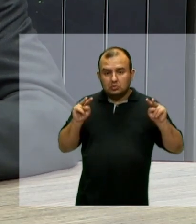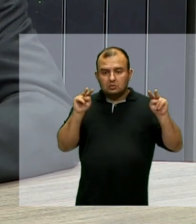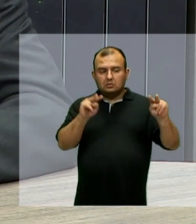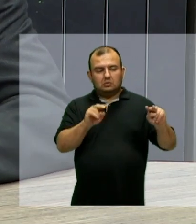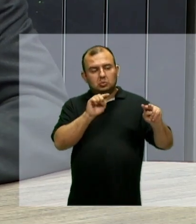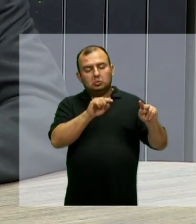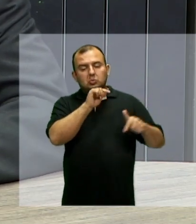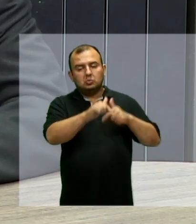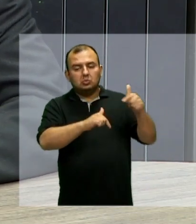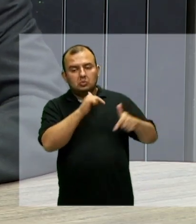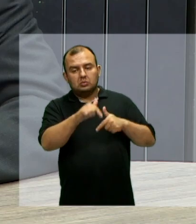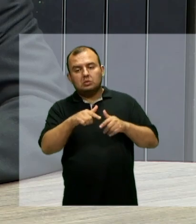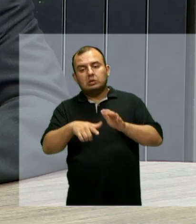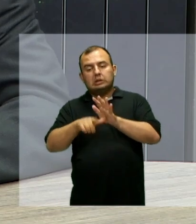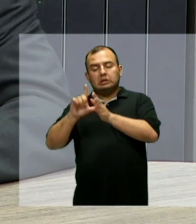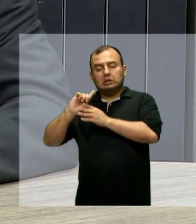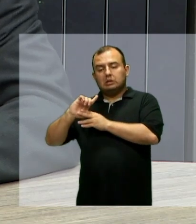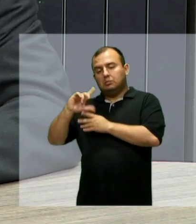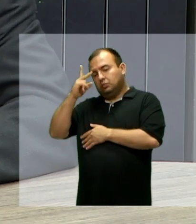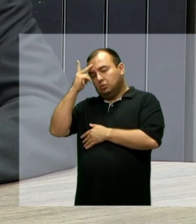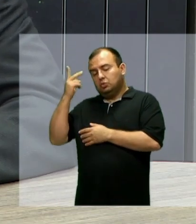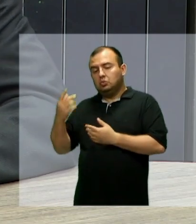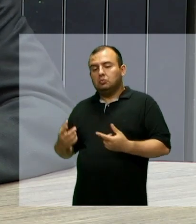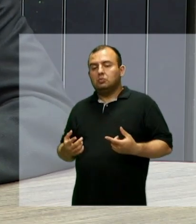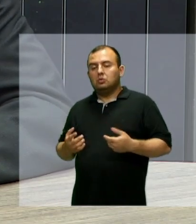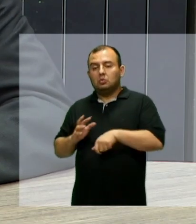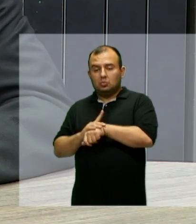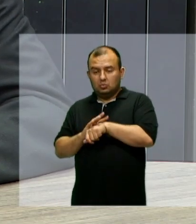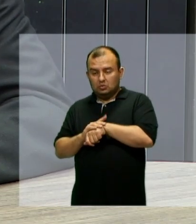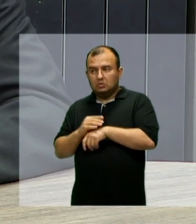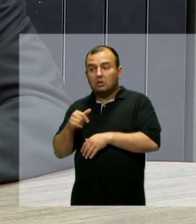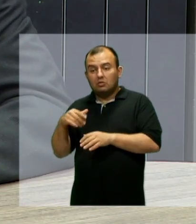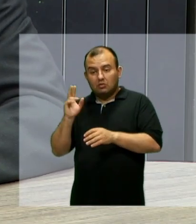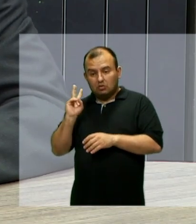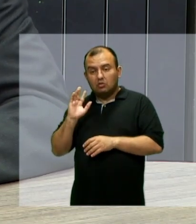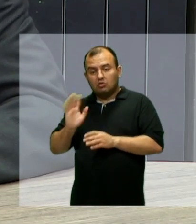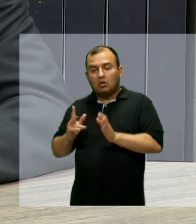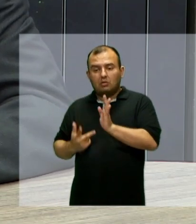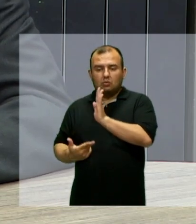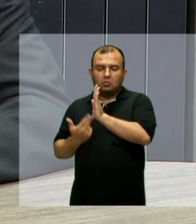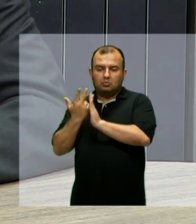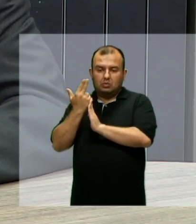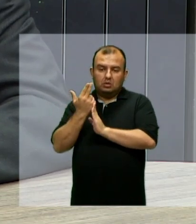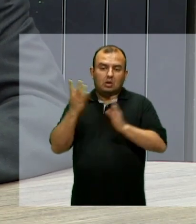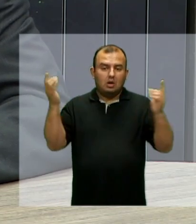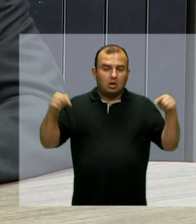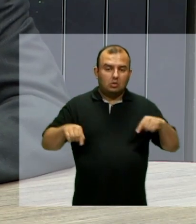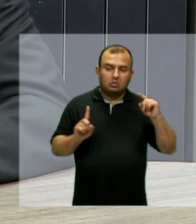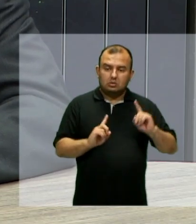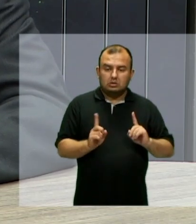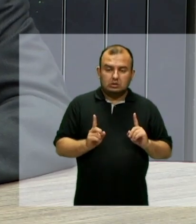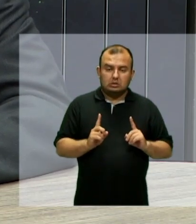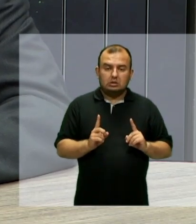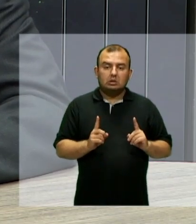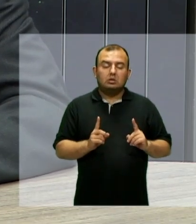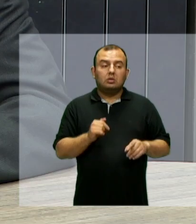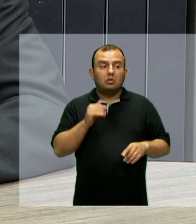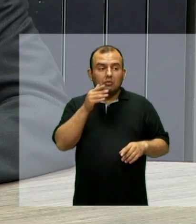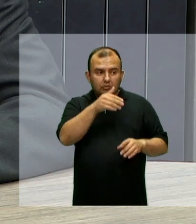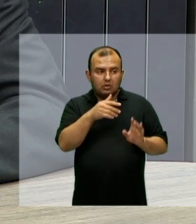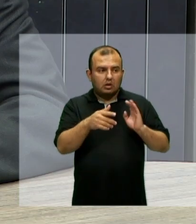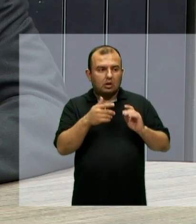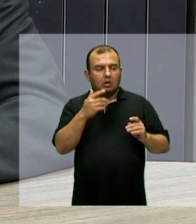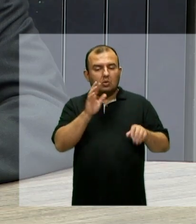os trabalhos, antigamente a pessoa tinha uma doença, você ia lá e operava, agora não. Você vê que, às vezes, você trata,